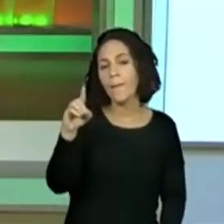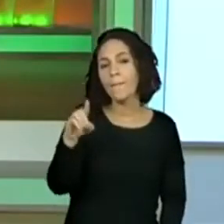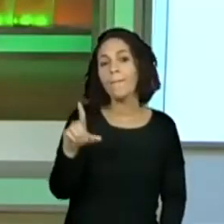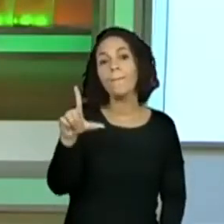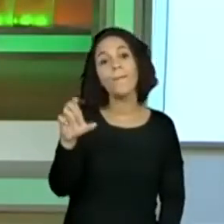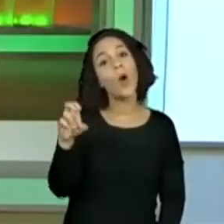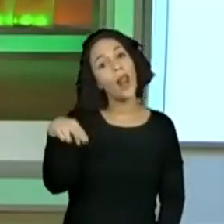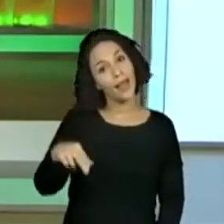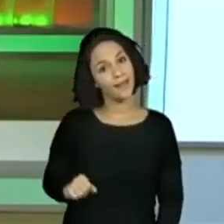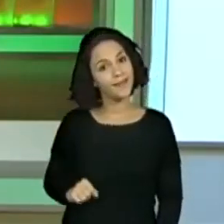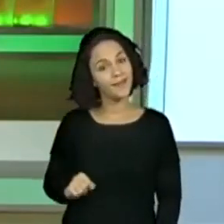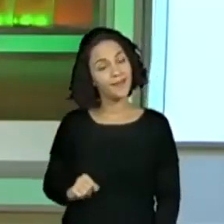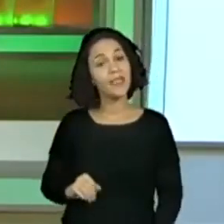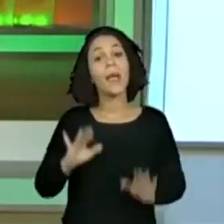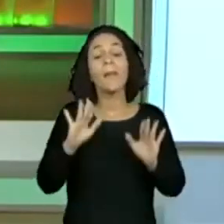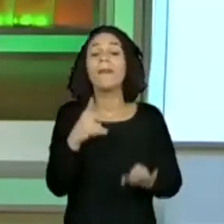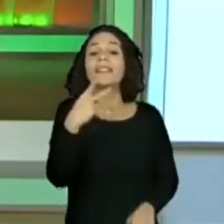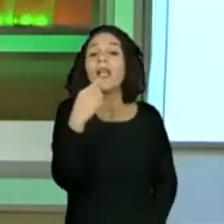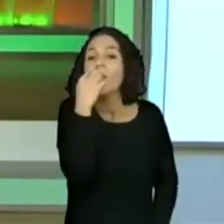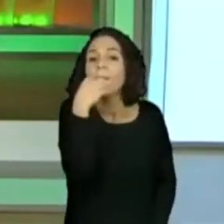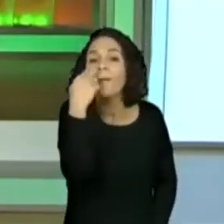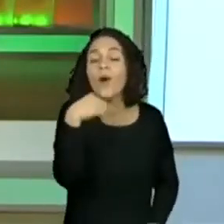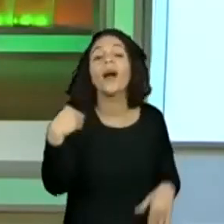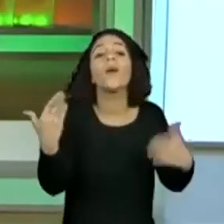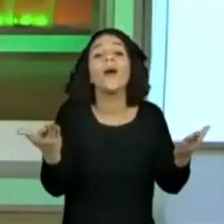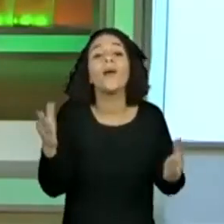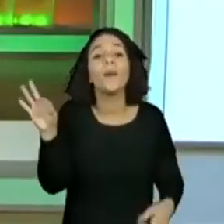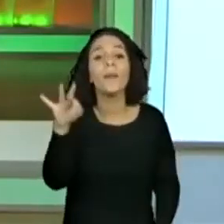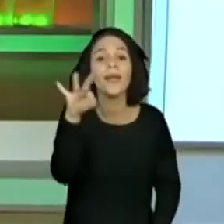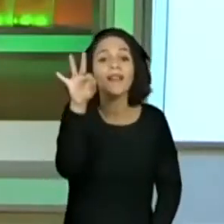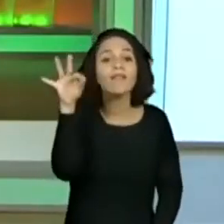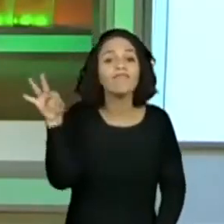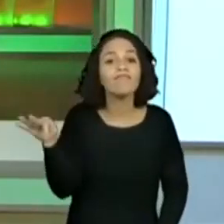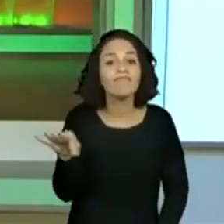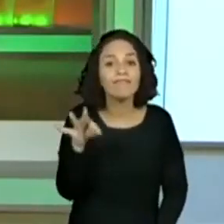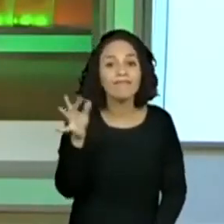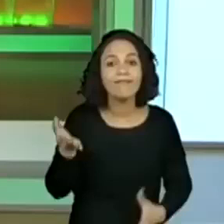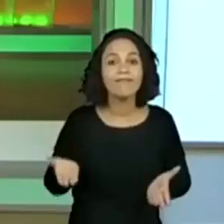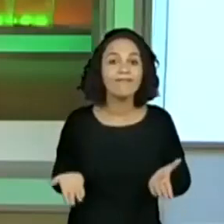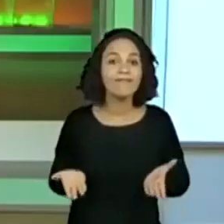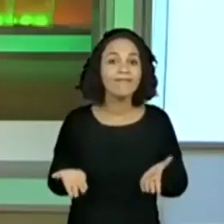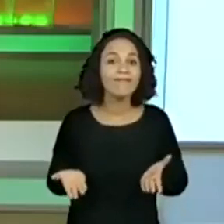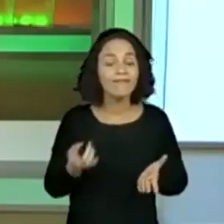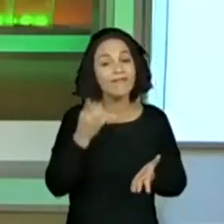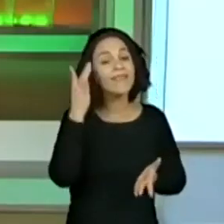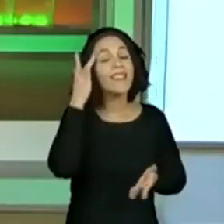qual é o tipo de aparelho bucal de uma abelha?